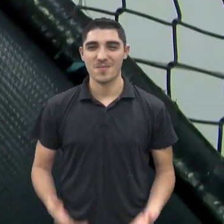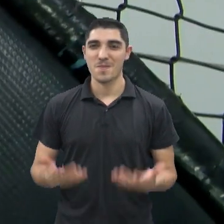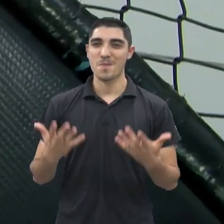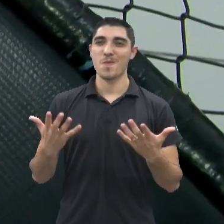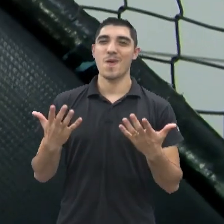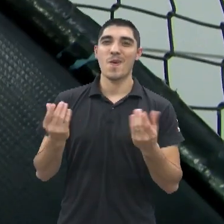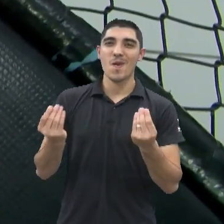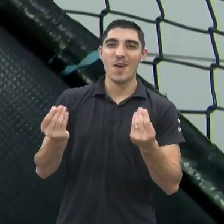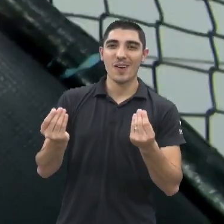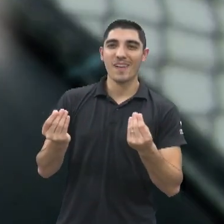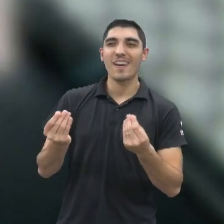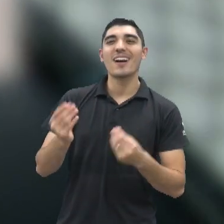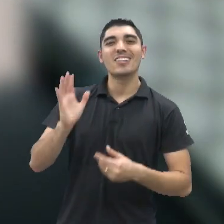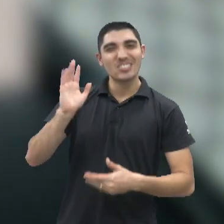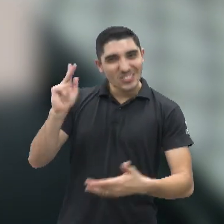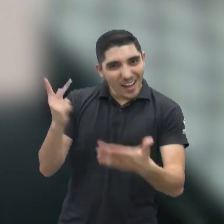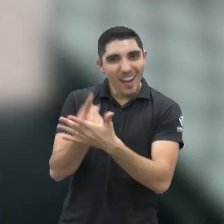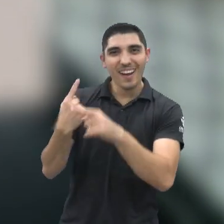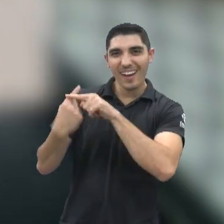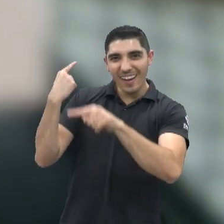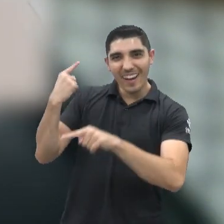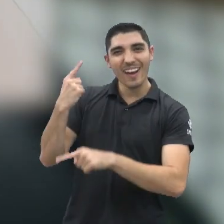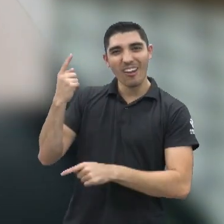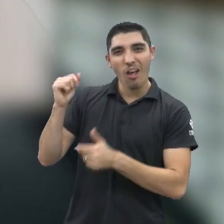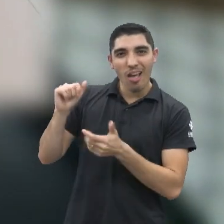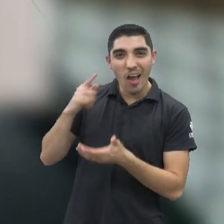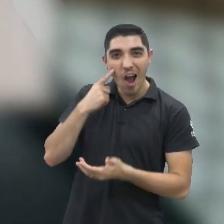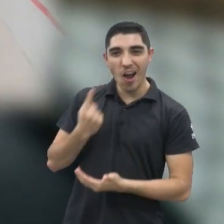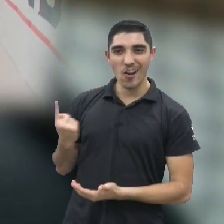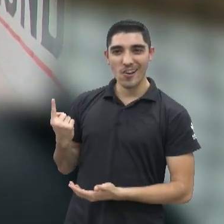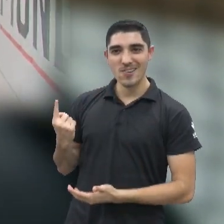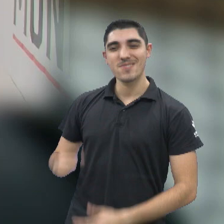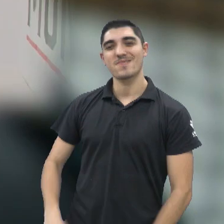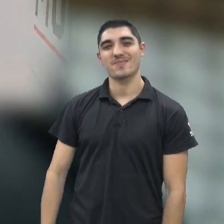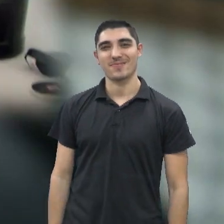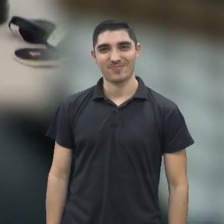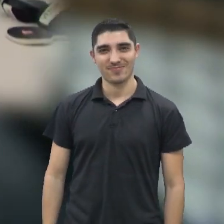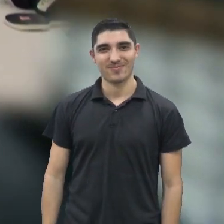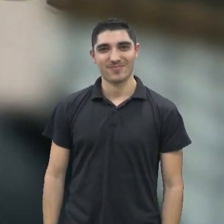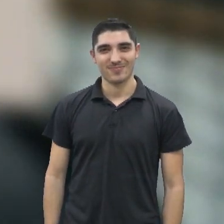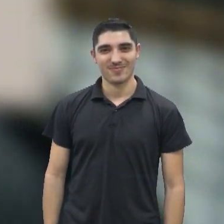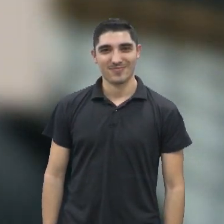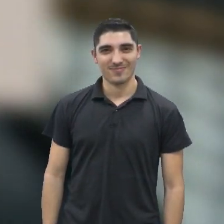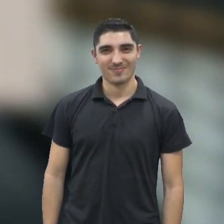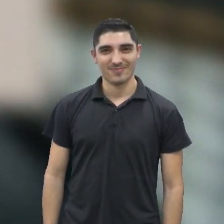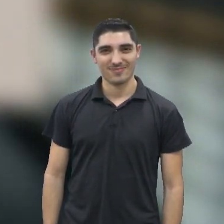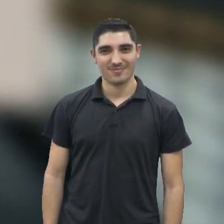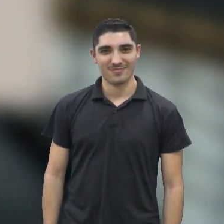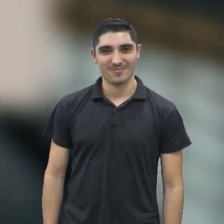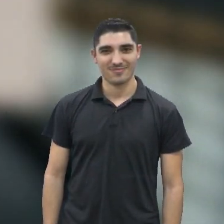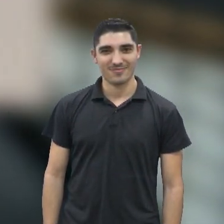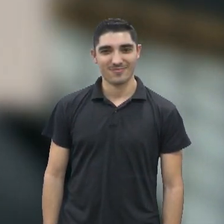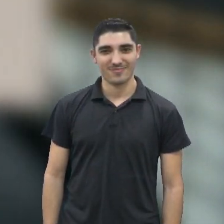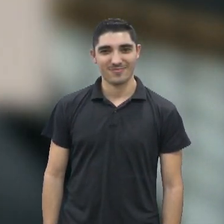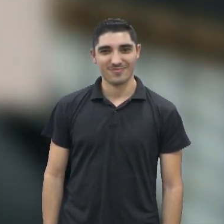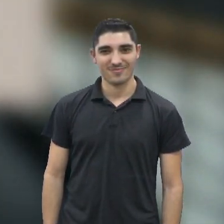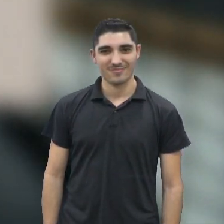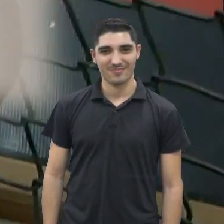Eu já vi essa cena acontecer uma vez. Bota ele pra baixo, matei, finalizei.